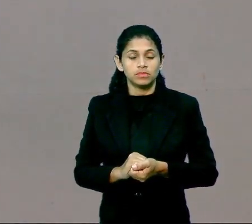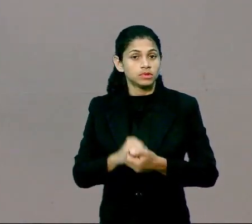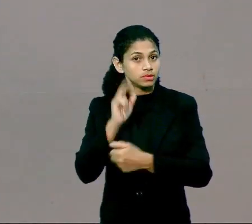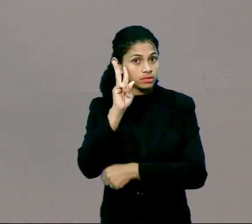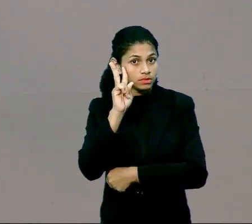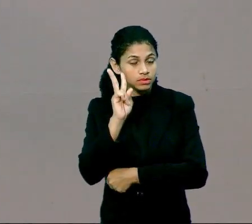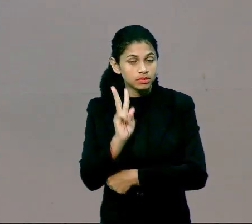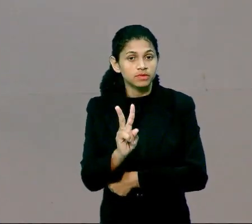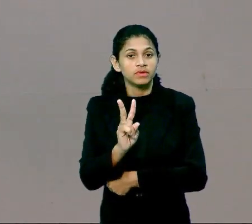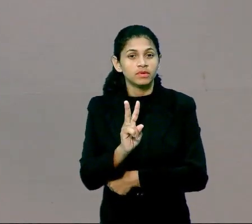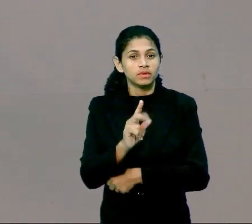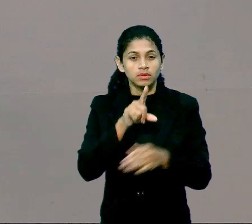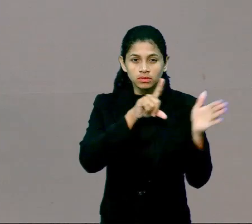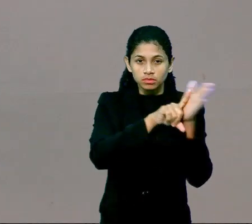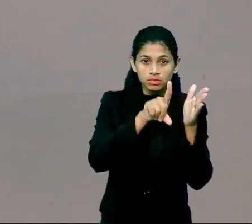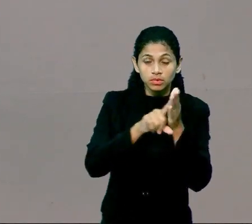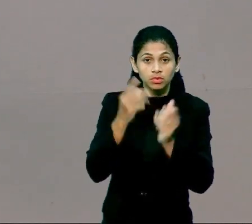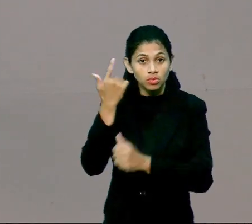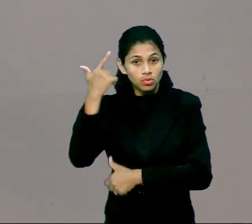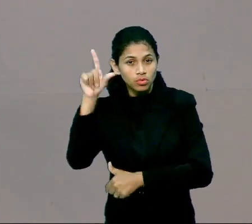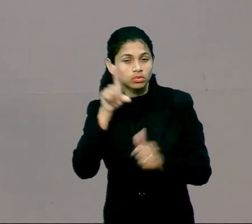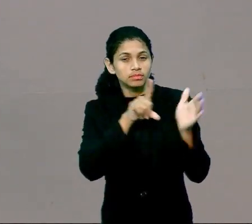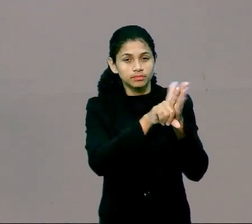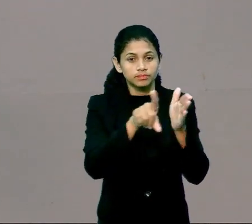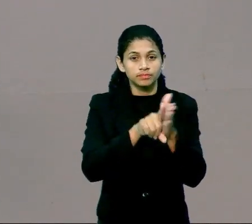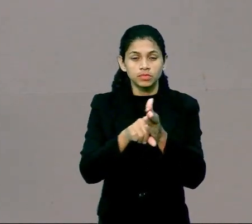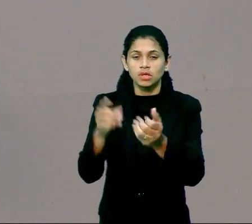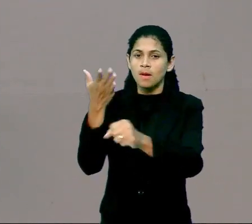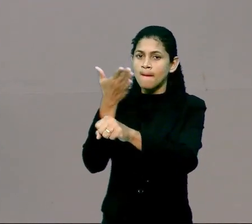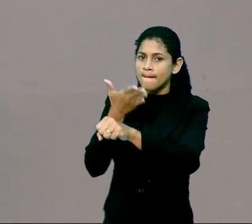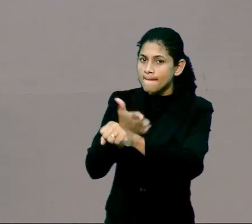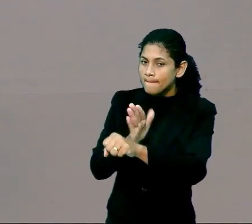essa questão, ver outras questões e